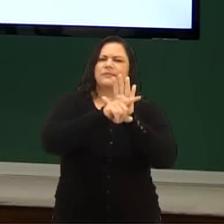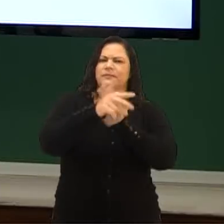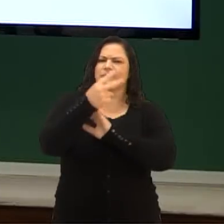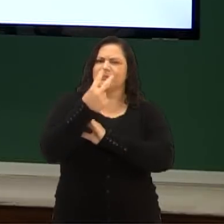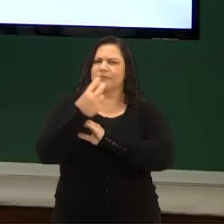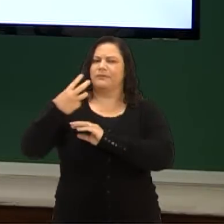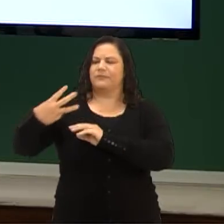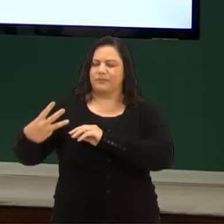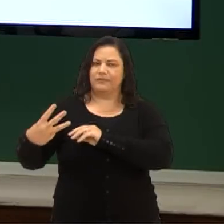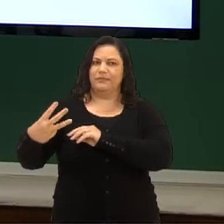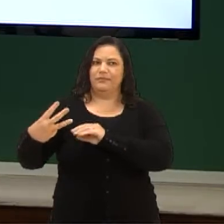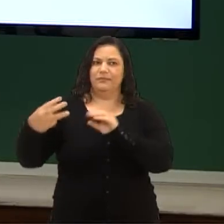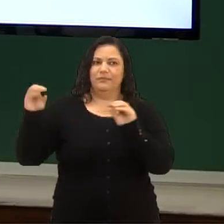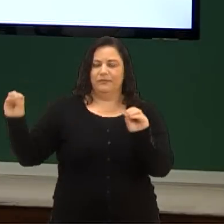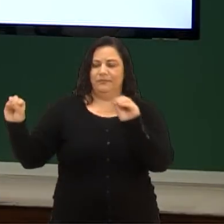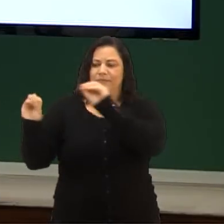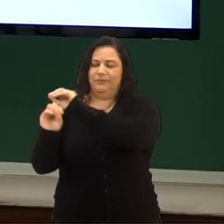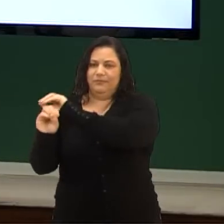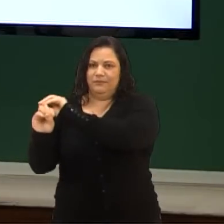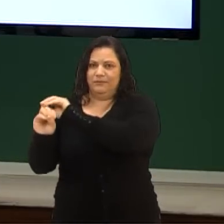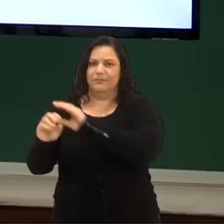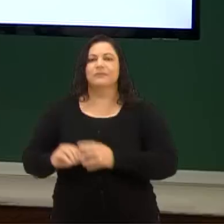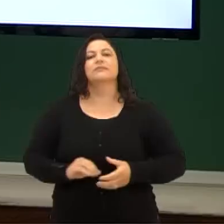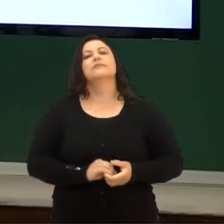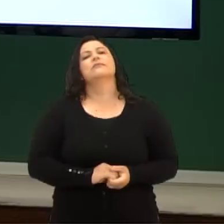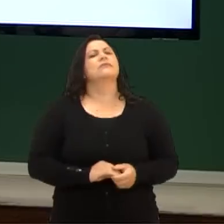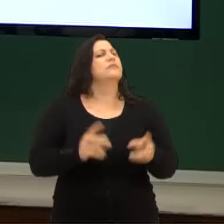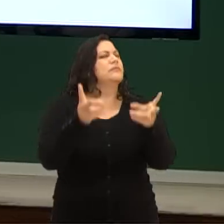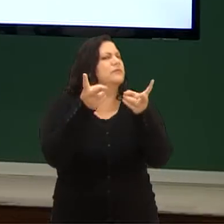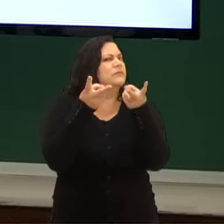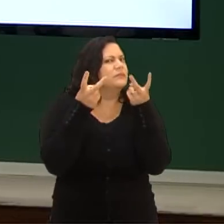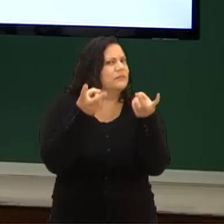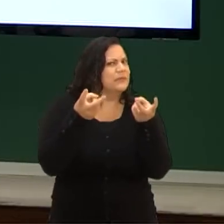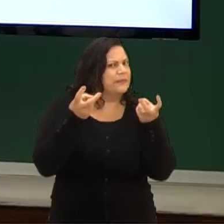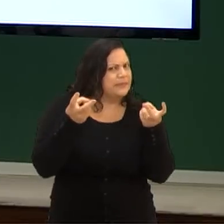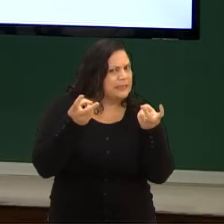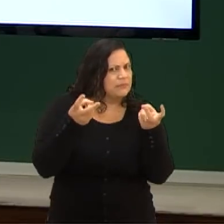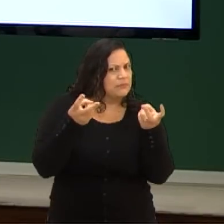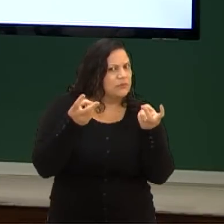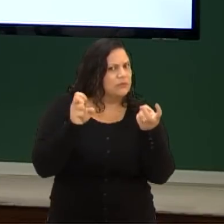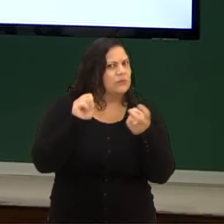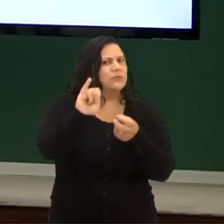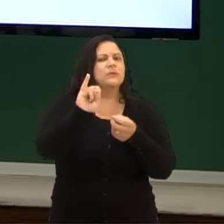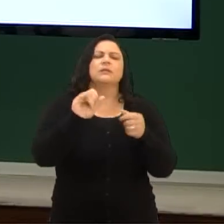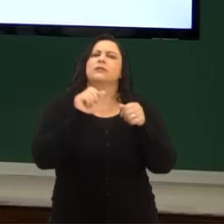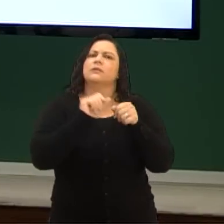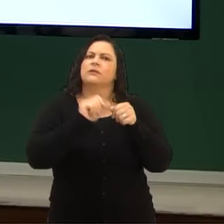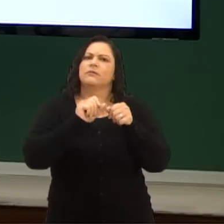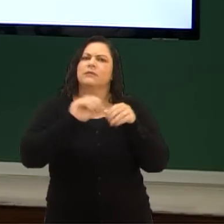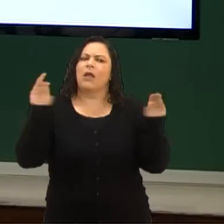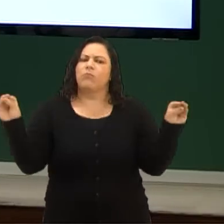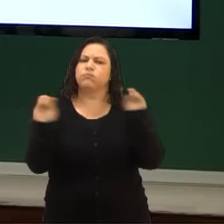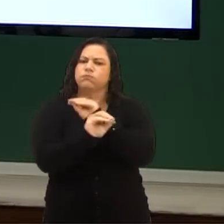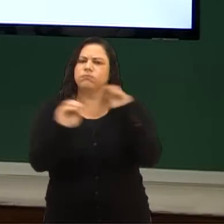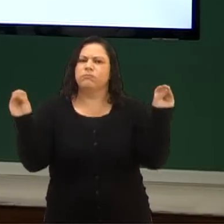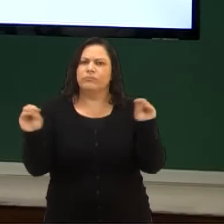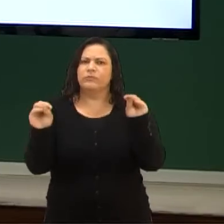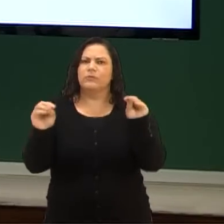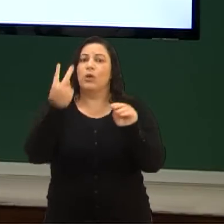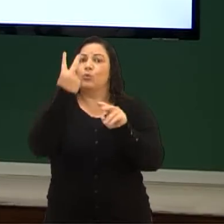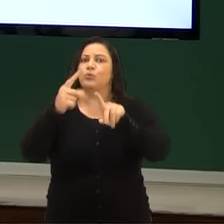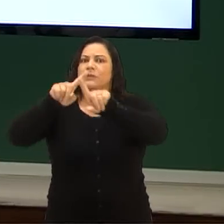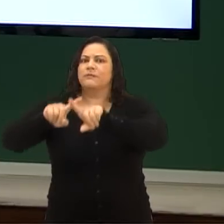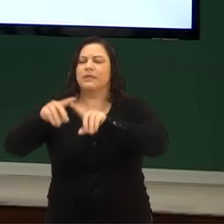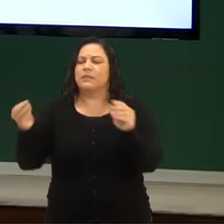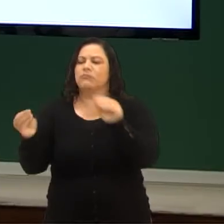2 e 3 vira essa coluna. O que você percebeu? Que se eu fizer a transposta da transposta,